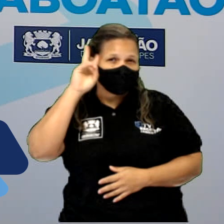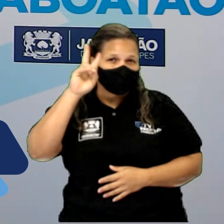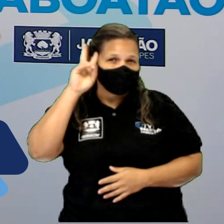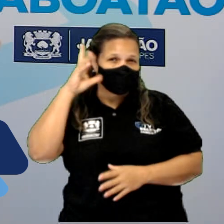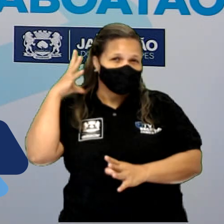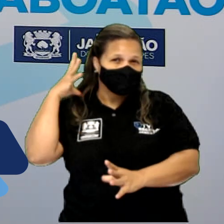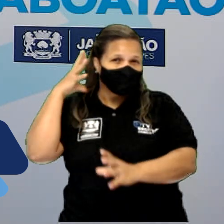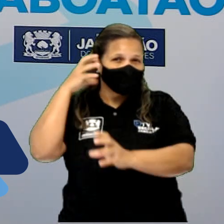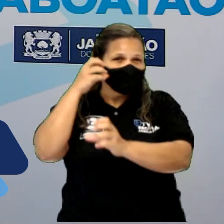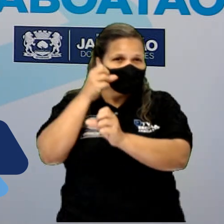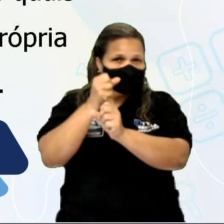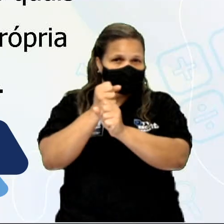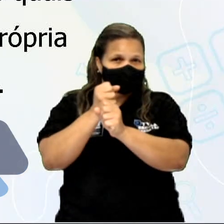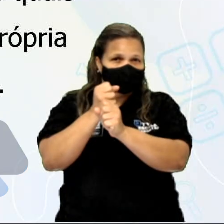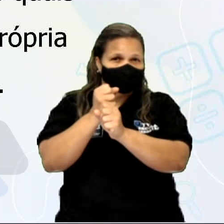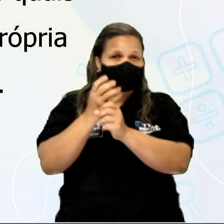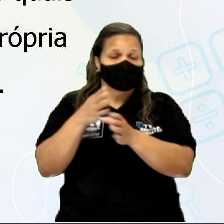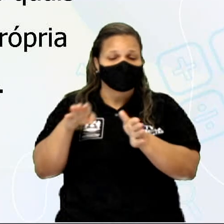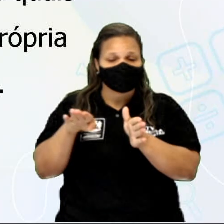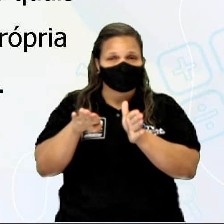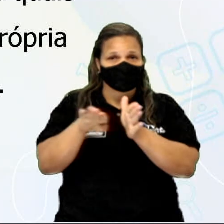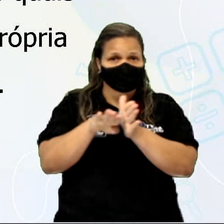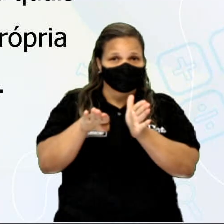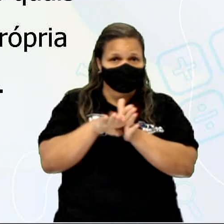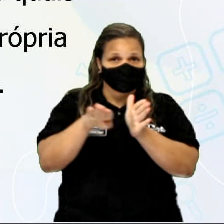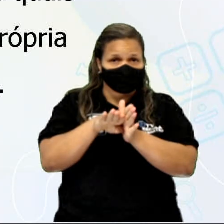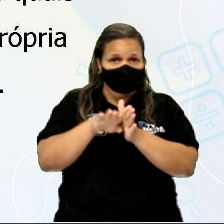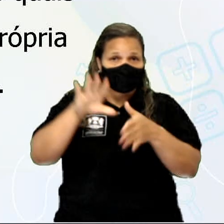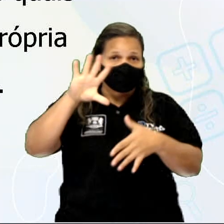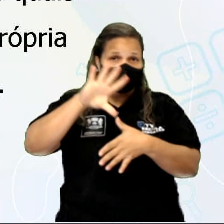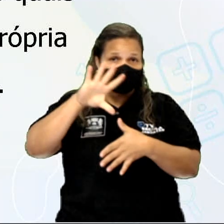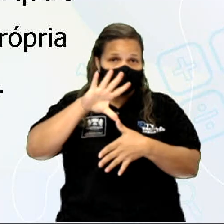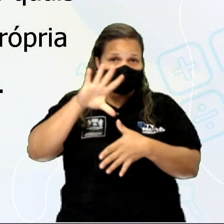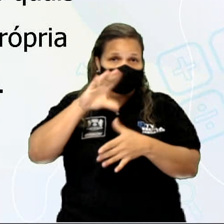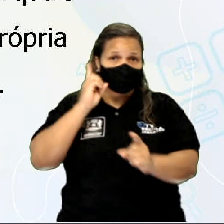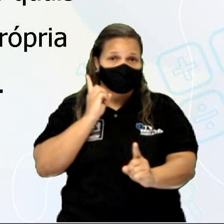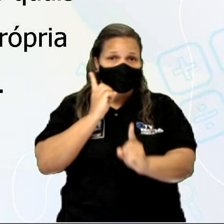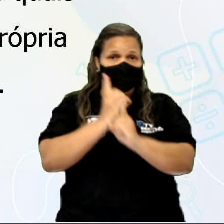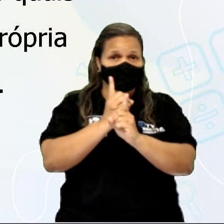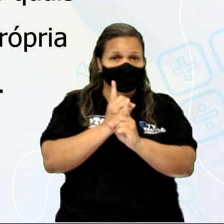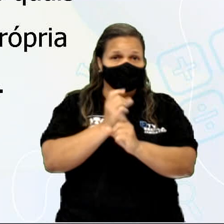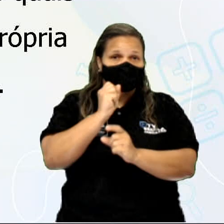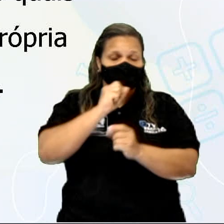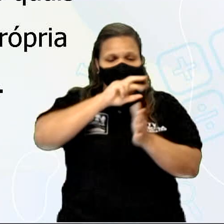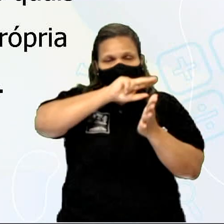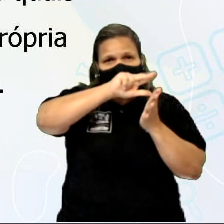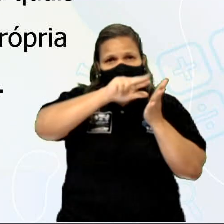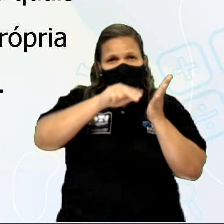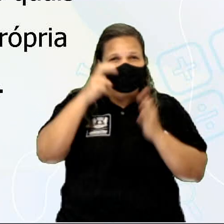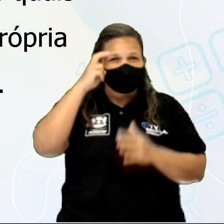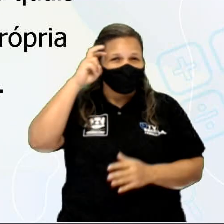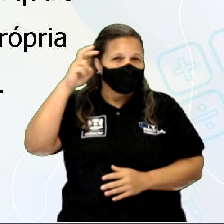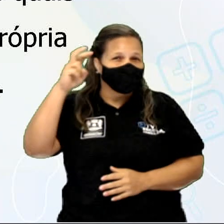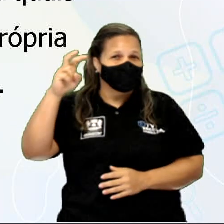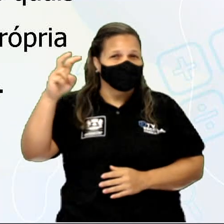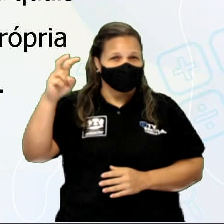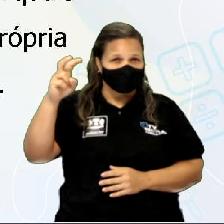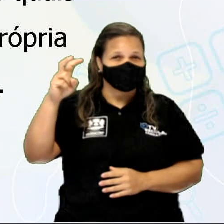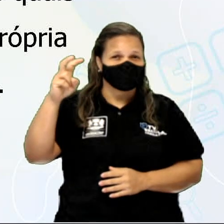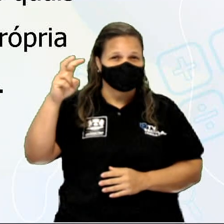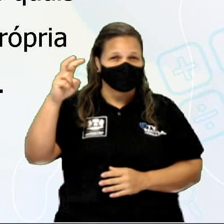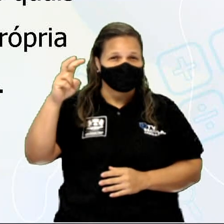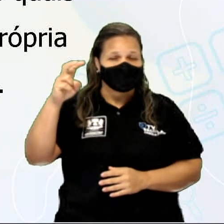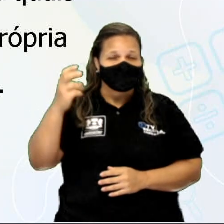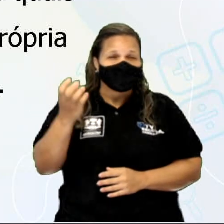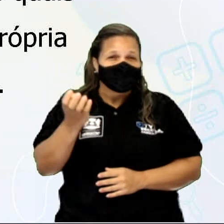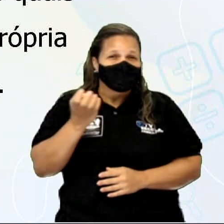chegarem nas Américas, os europeus encontraram uma variedade de culturas bem ricas e prósperas, as quais eles perceberam então uma oportunidade de